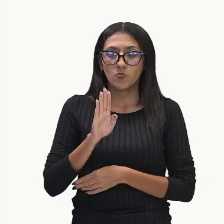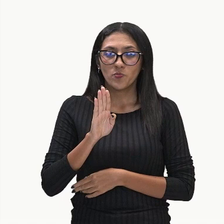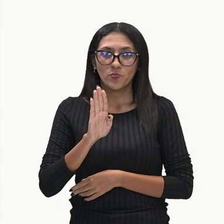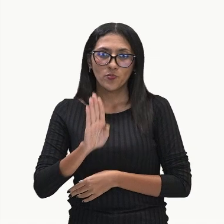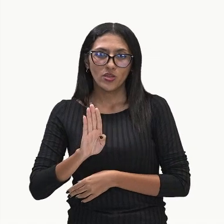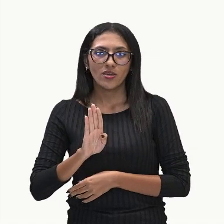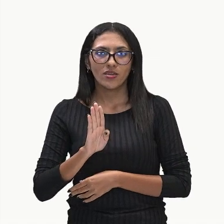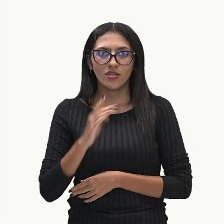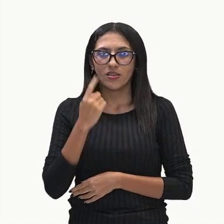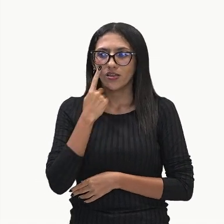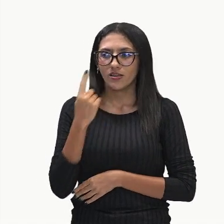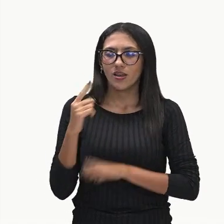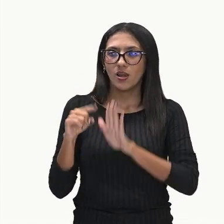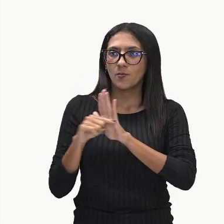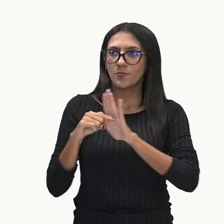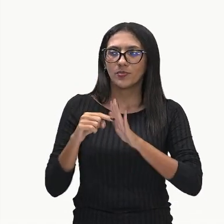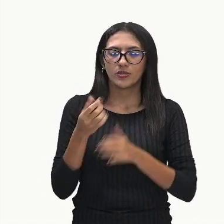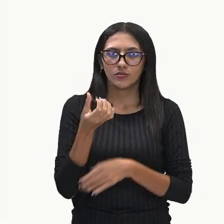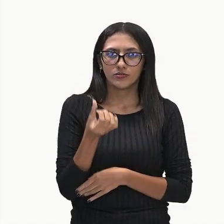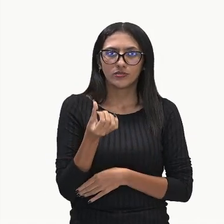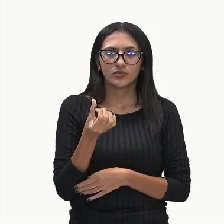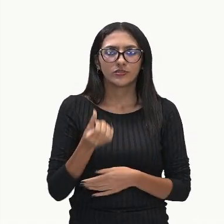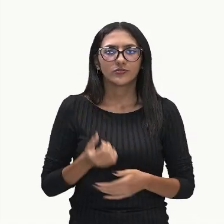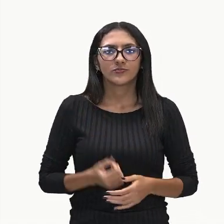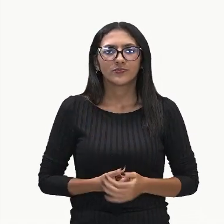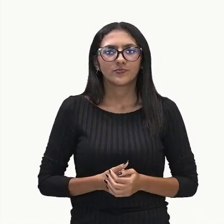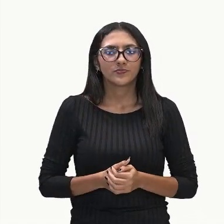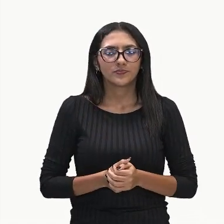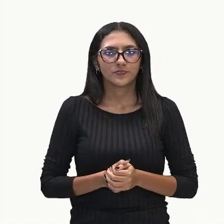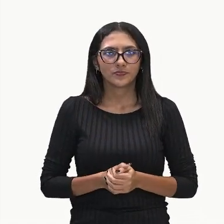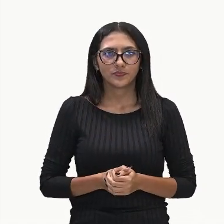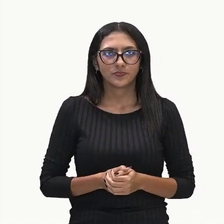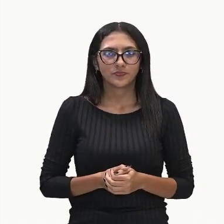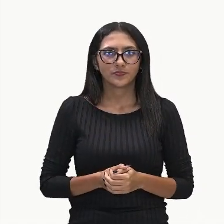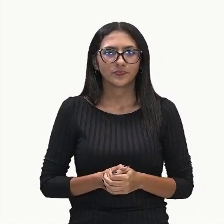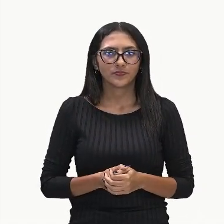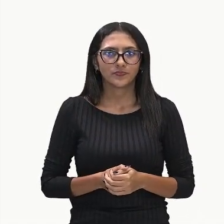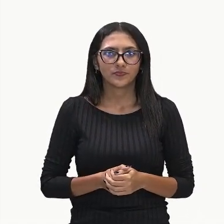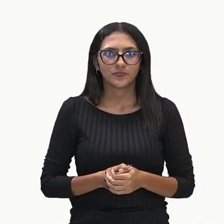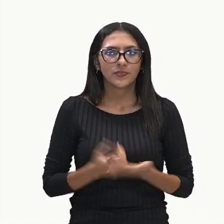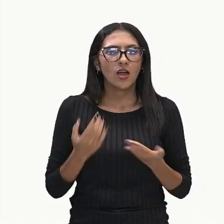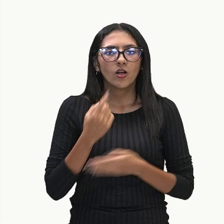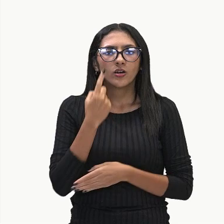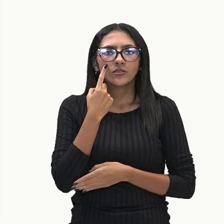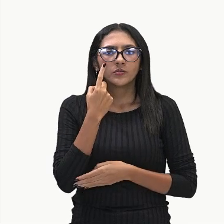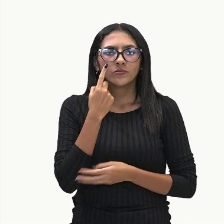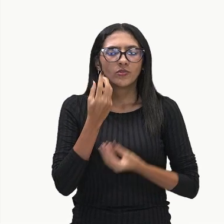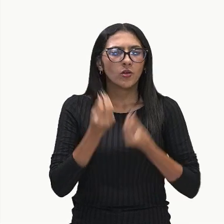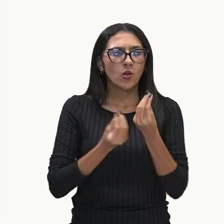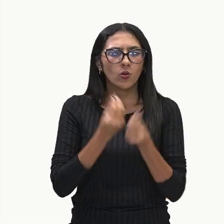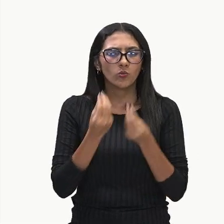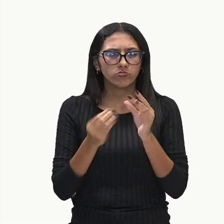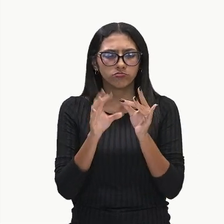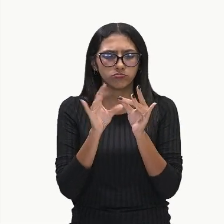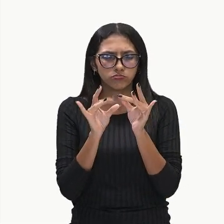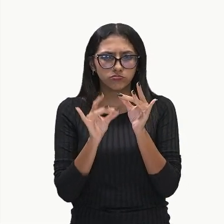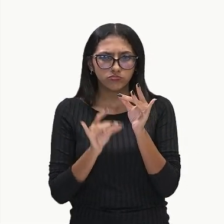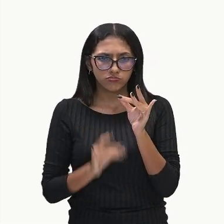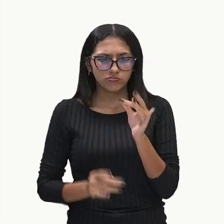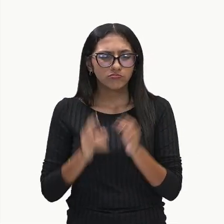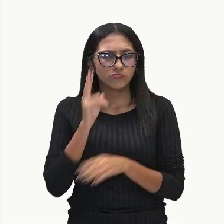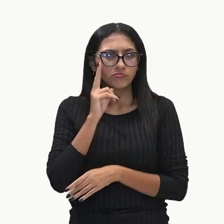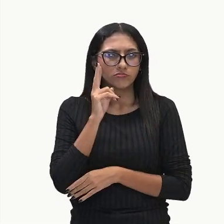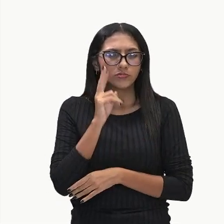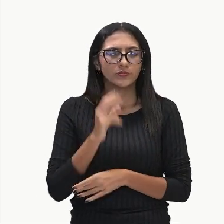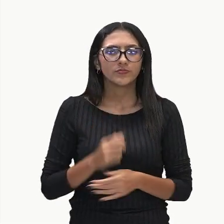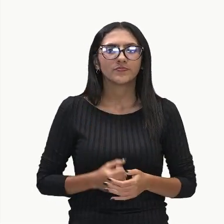quem? O menos 6. Tranquilo? Vamos então agora ver aí, iniciar os passos, não é, de